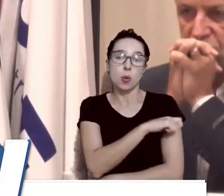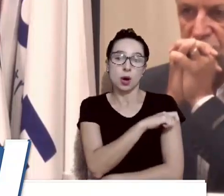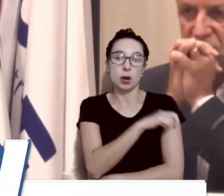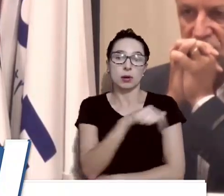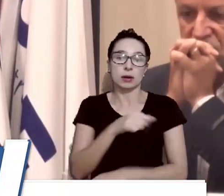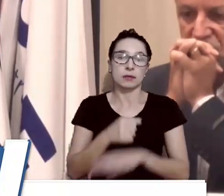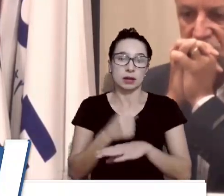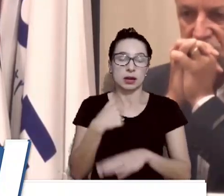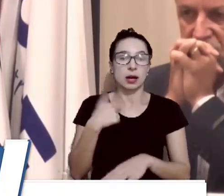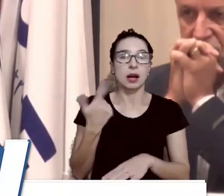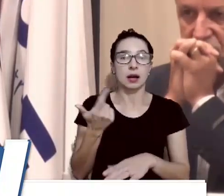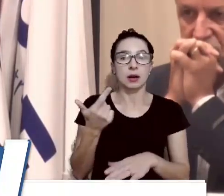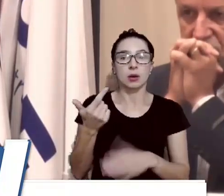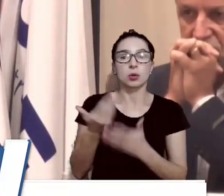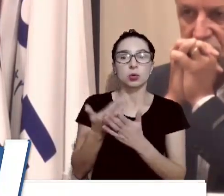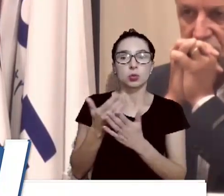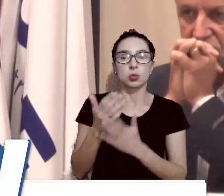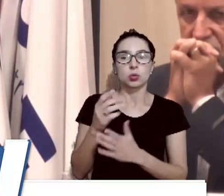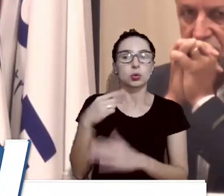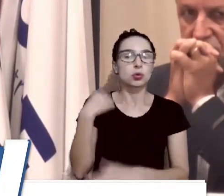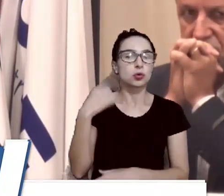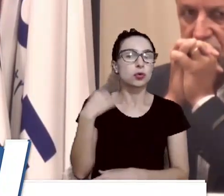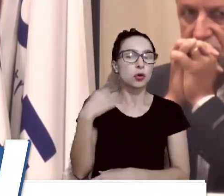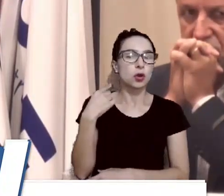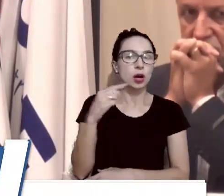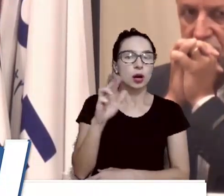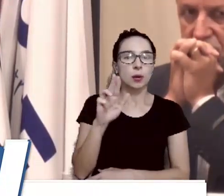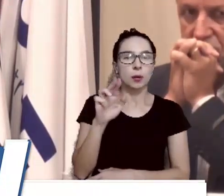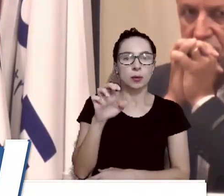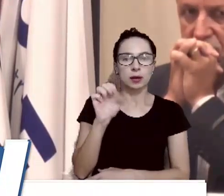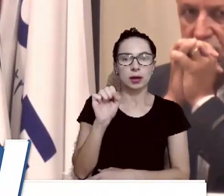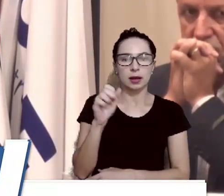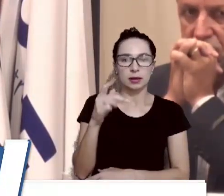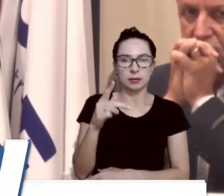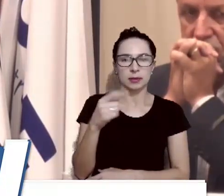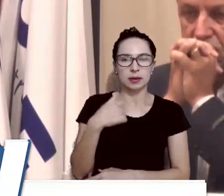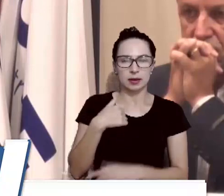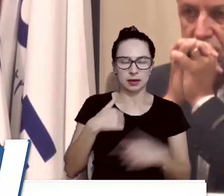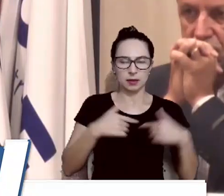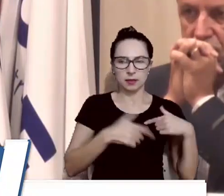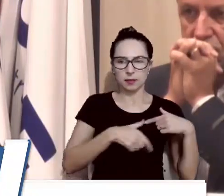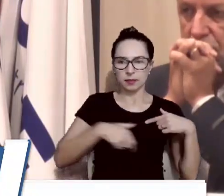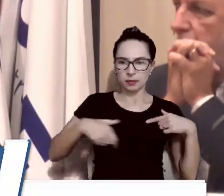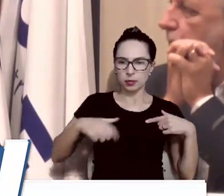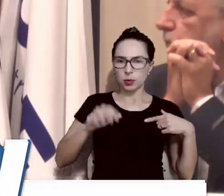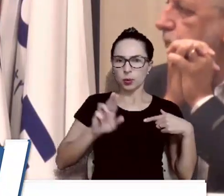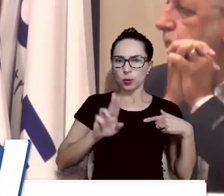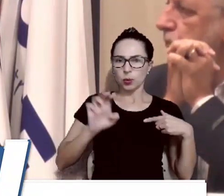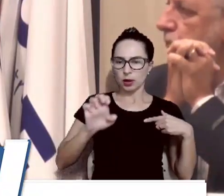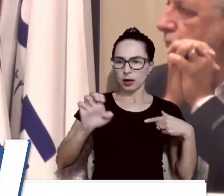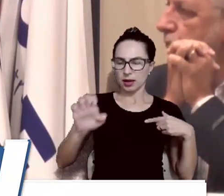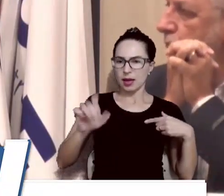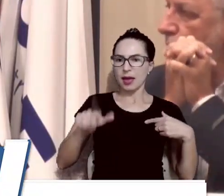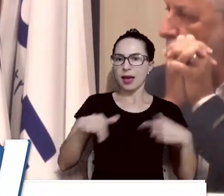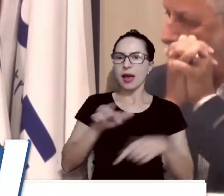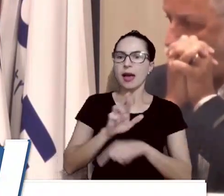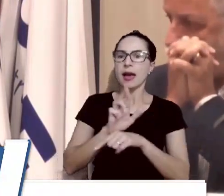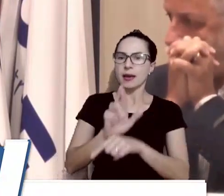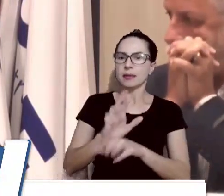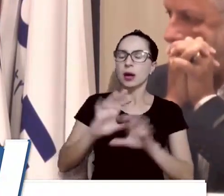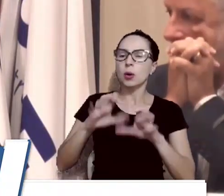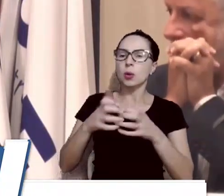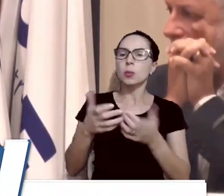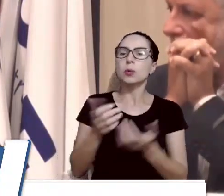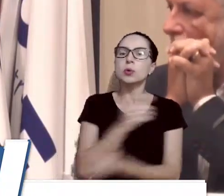da Unesp, e eu componho a União Estadual dos Estudantes, que é a UE. A blusa que eu estou usando também é para representar essa entidade. Então, eu venho em nome